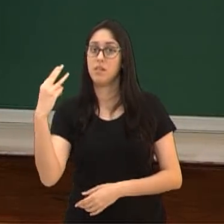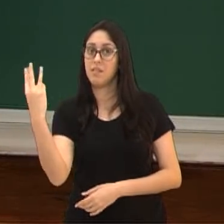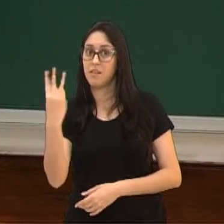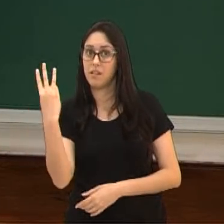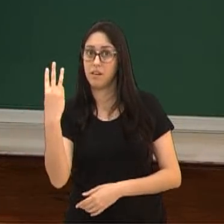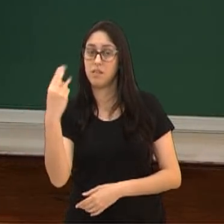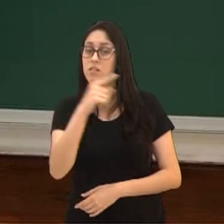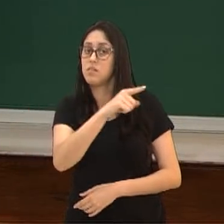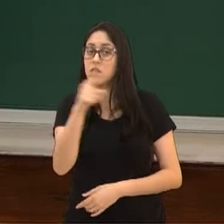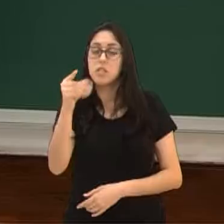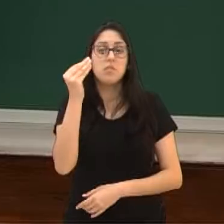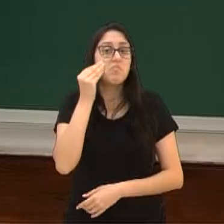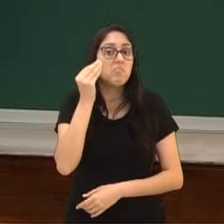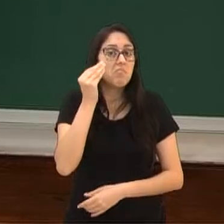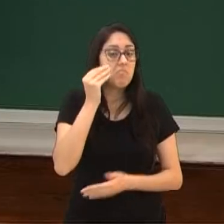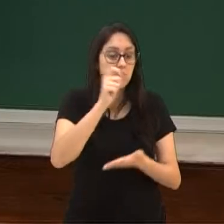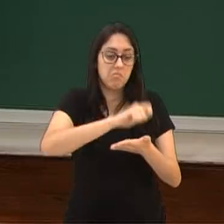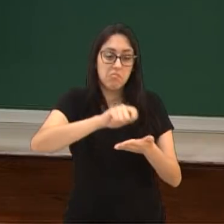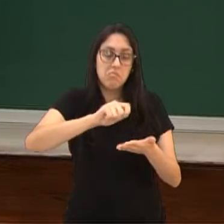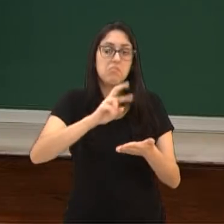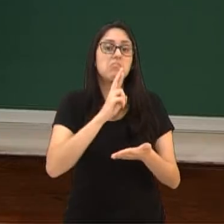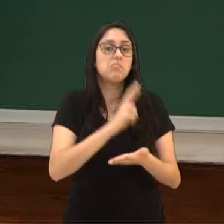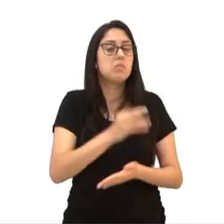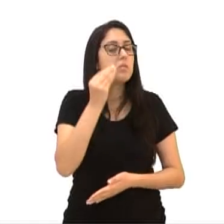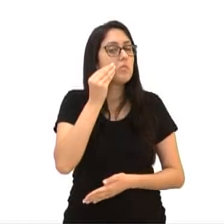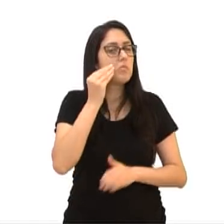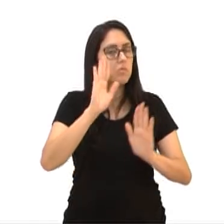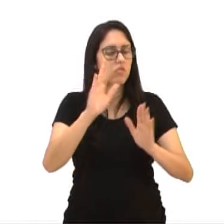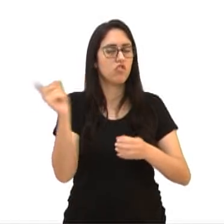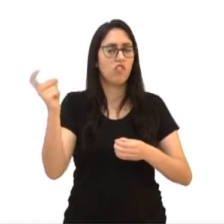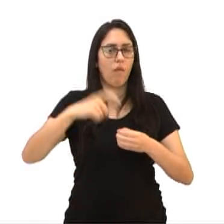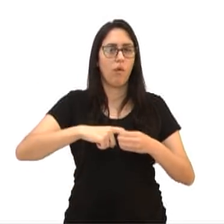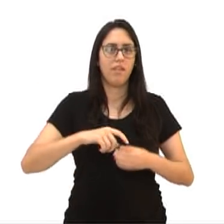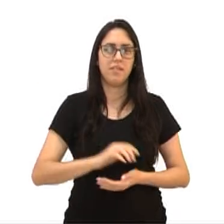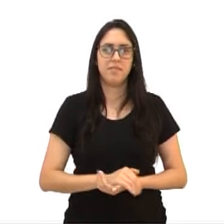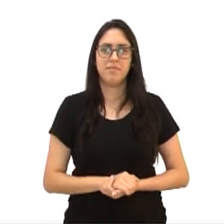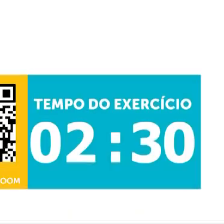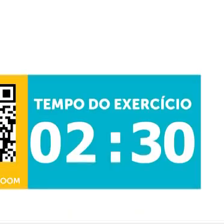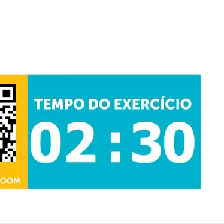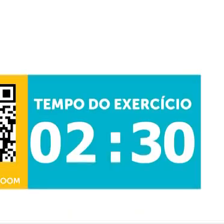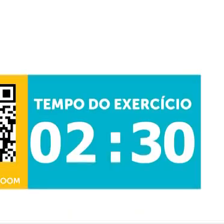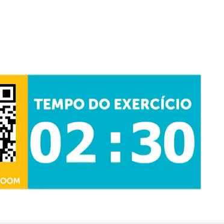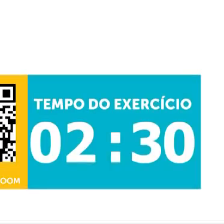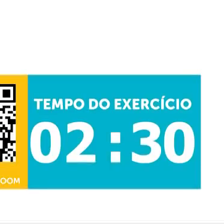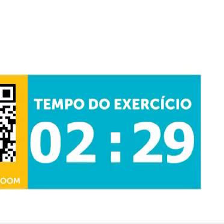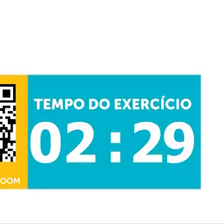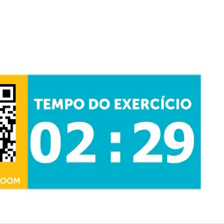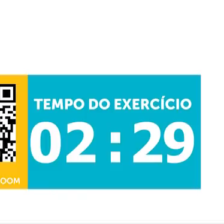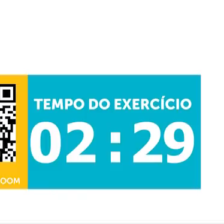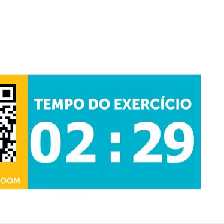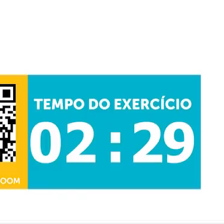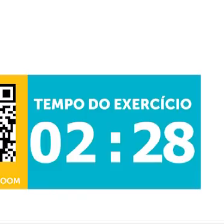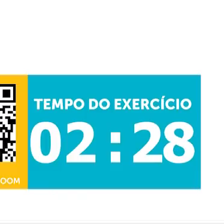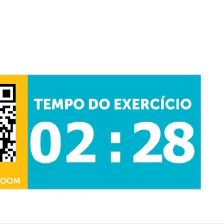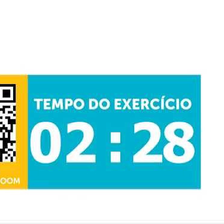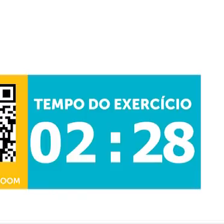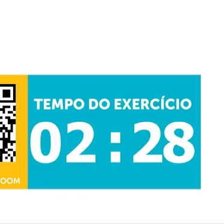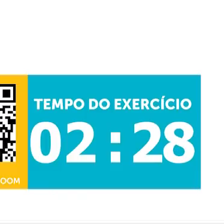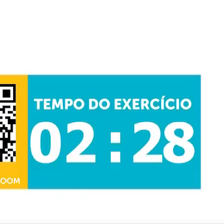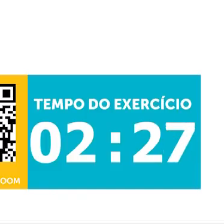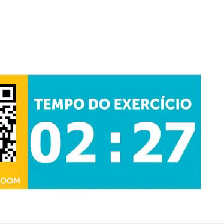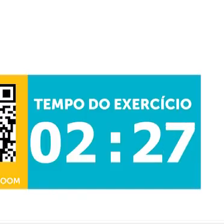vou dar um tempo para você fazer essa continha e a gente já volta.